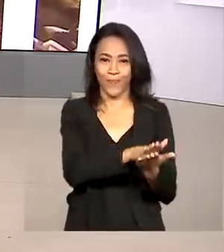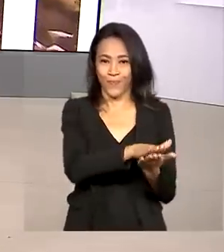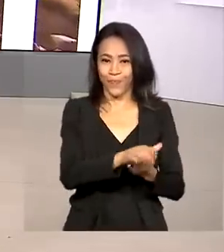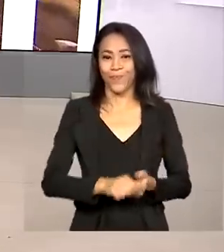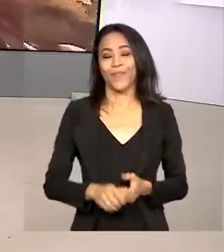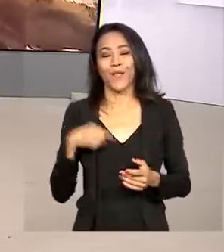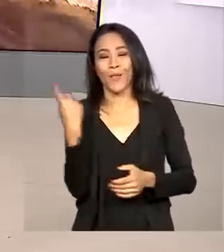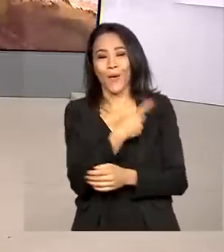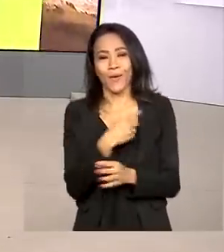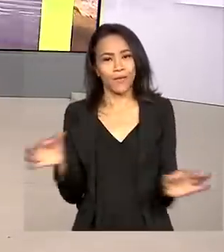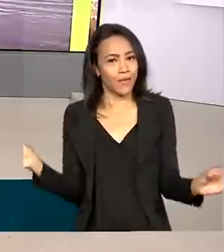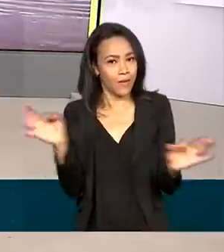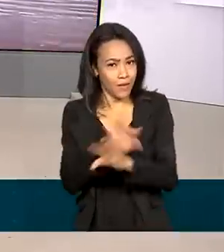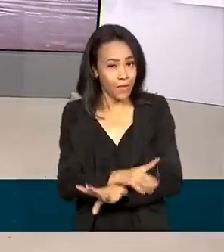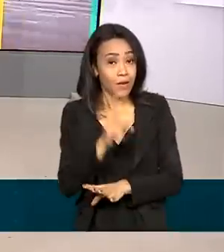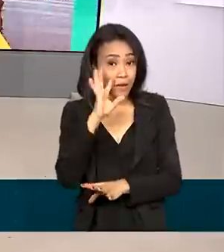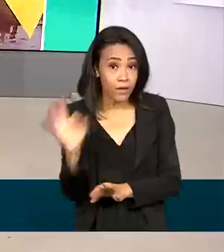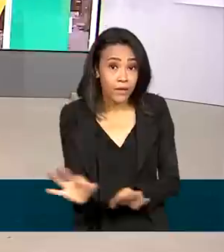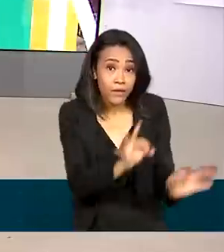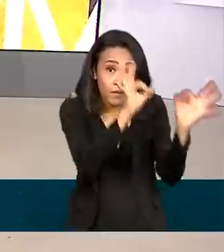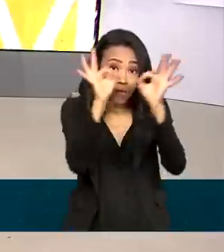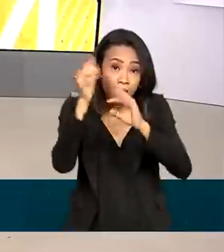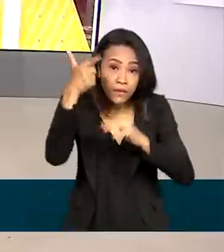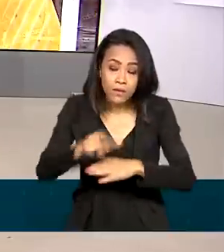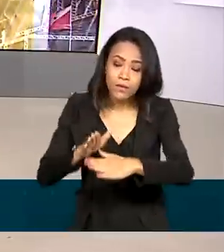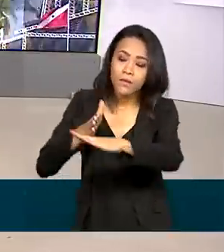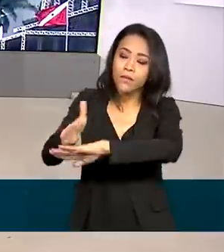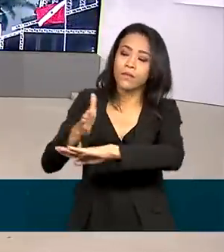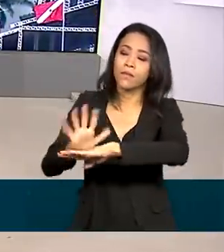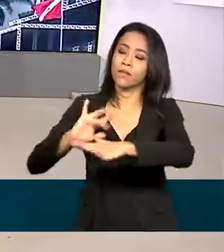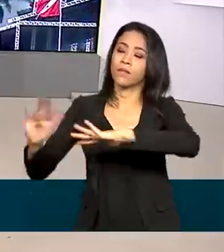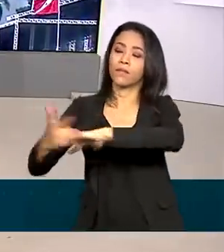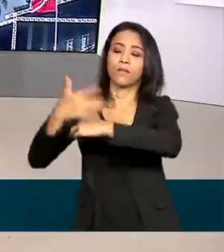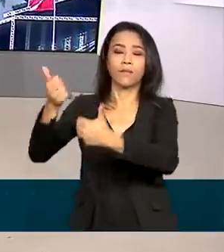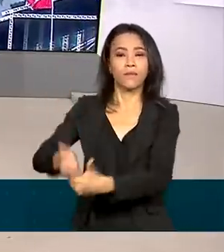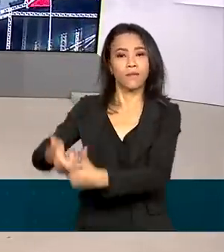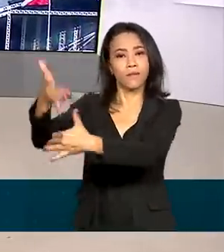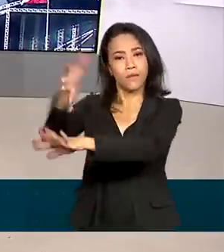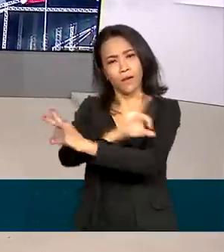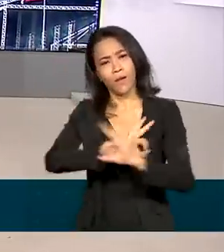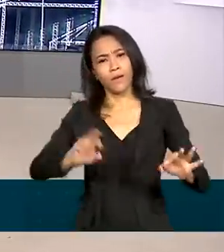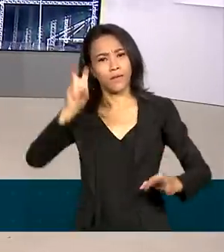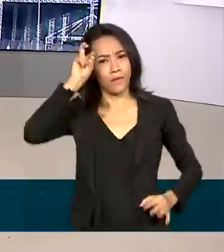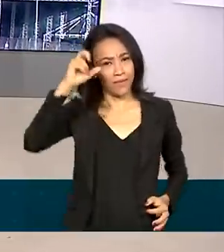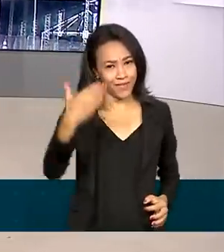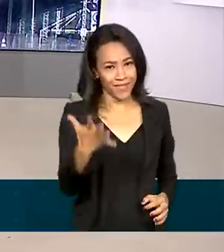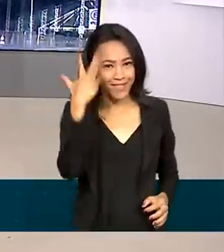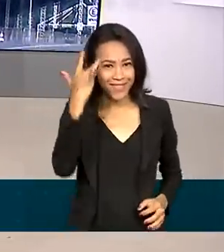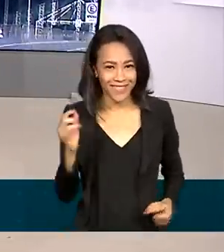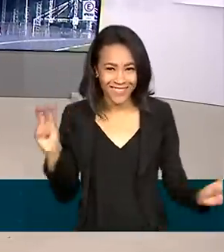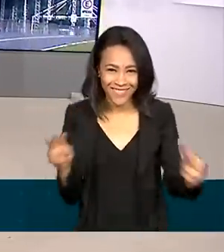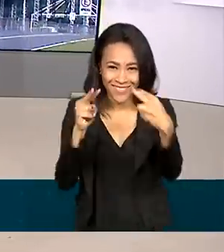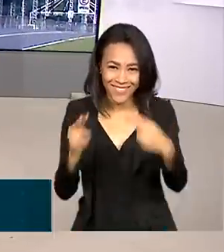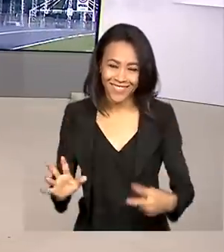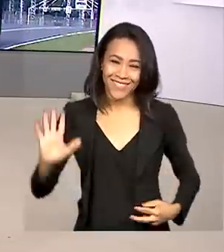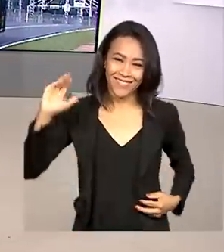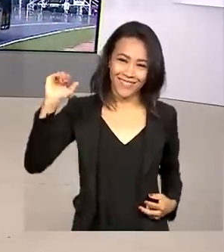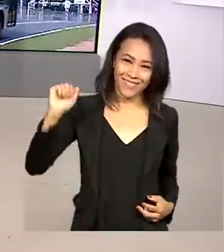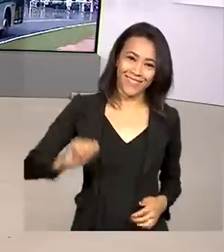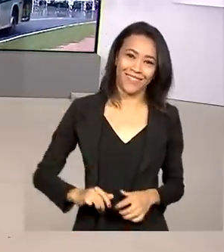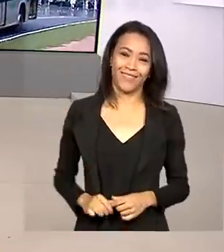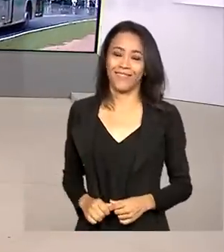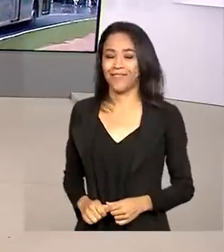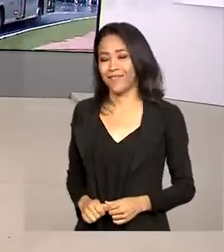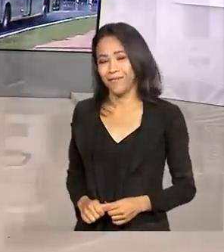a gente fica por aqui para rever as reportagens Acesse as nossas redes sociais uma ótima quinta-feira para você nos vemos amanhã até lá tchau